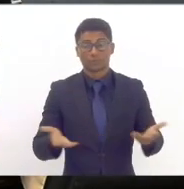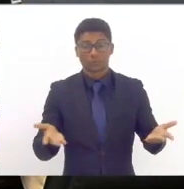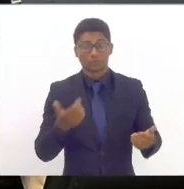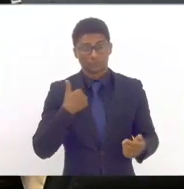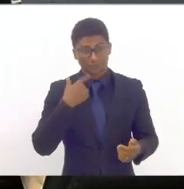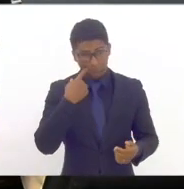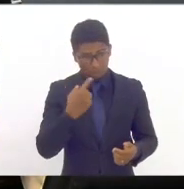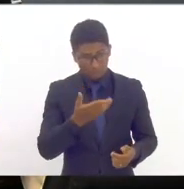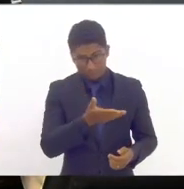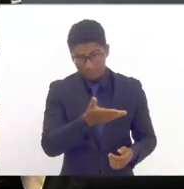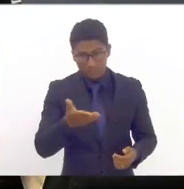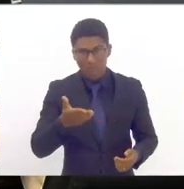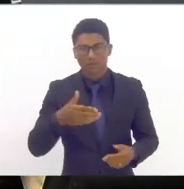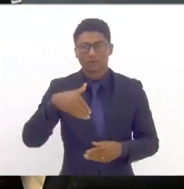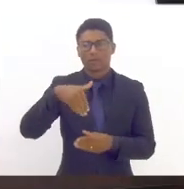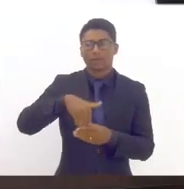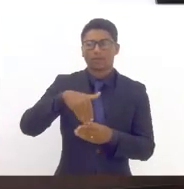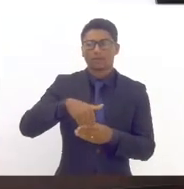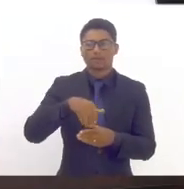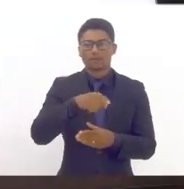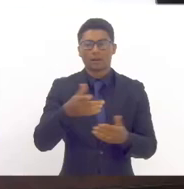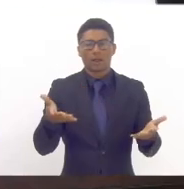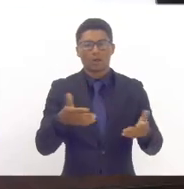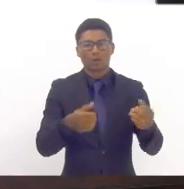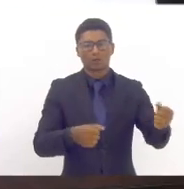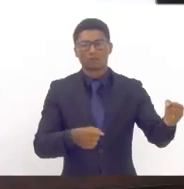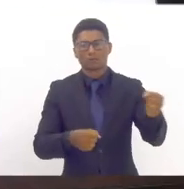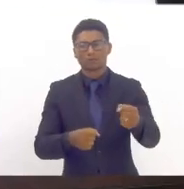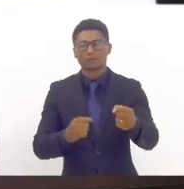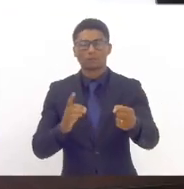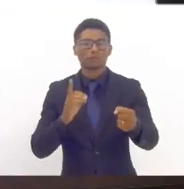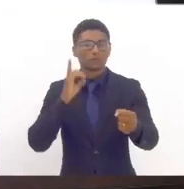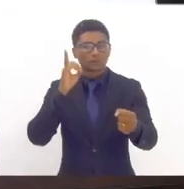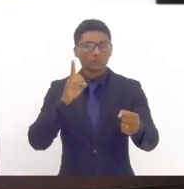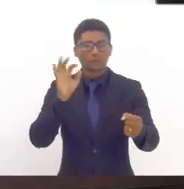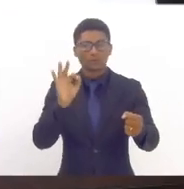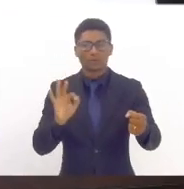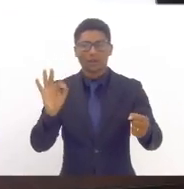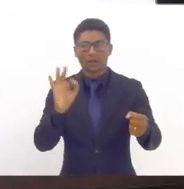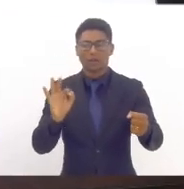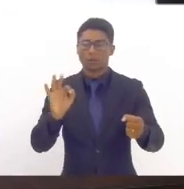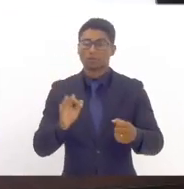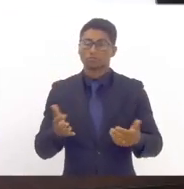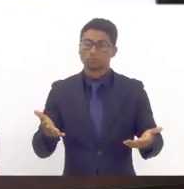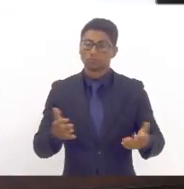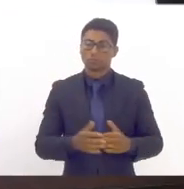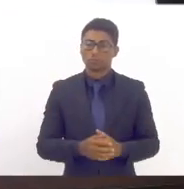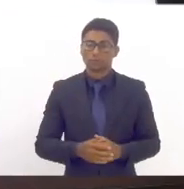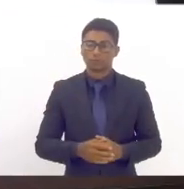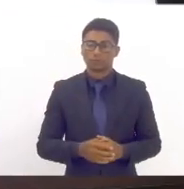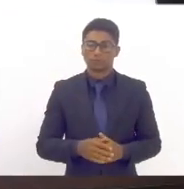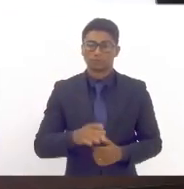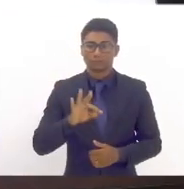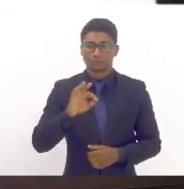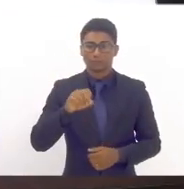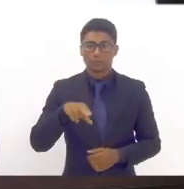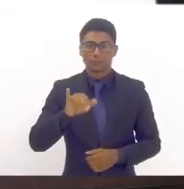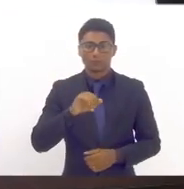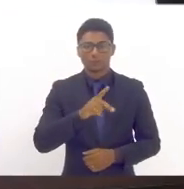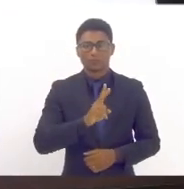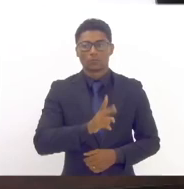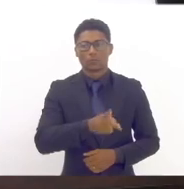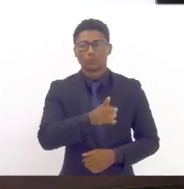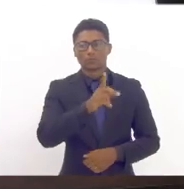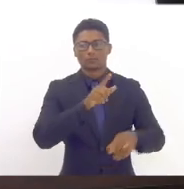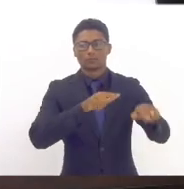resultado nas eleições, assumindo agora como deputado federal, se Deus quiser, e Tony aí dando continuidade a